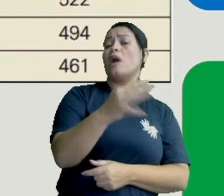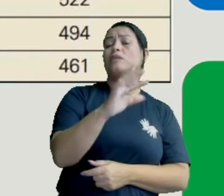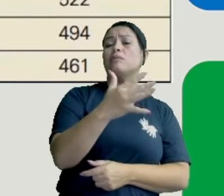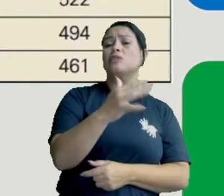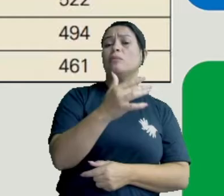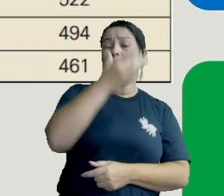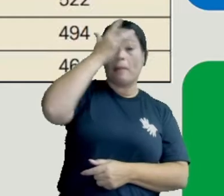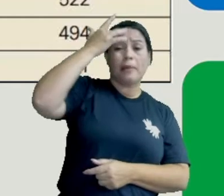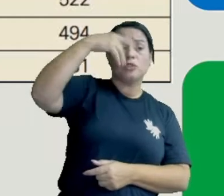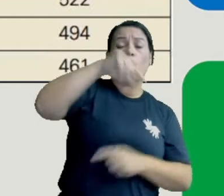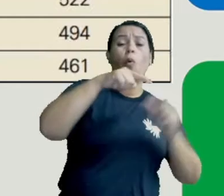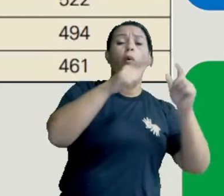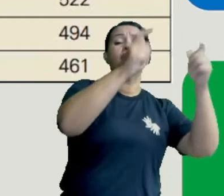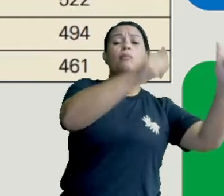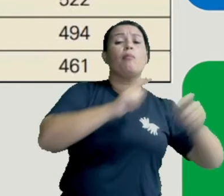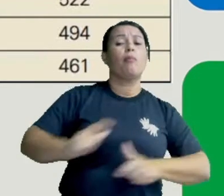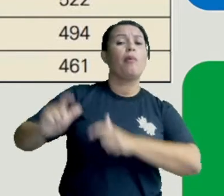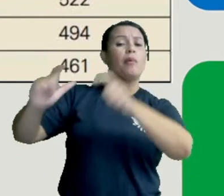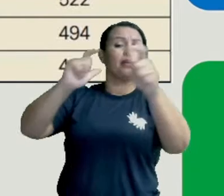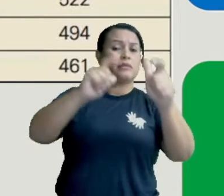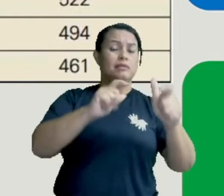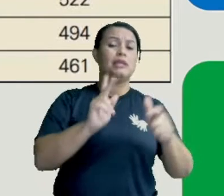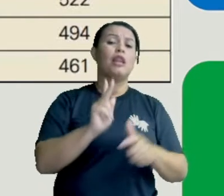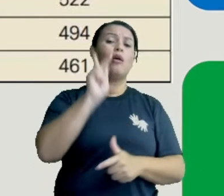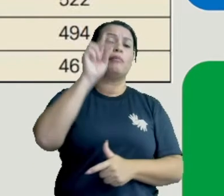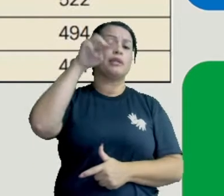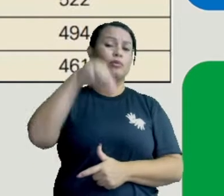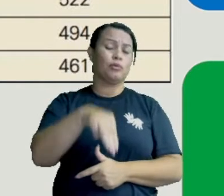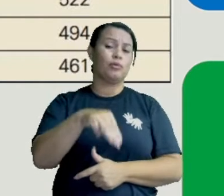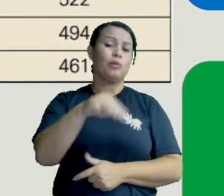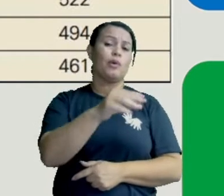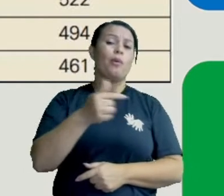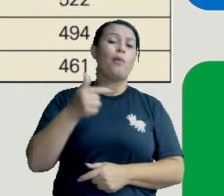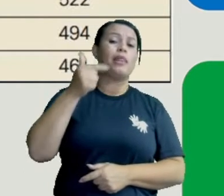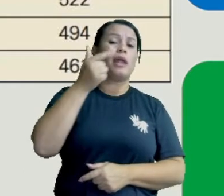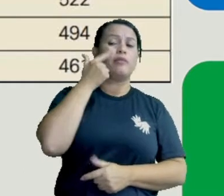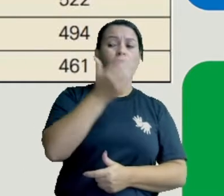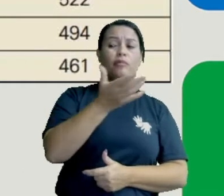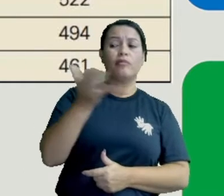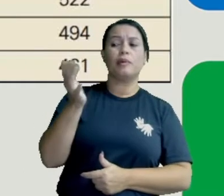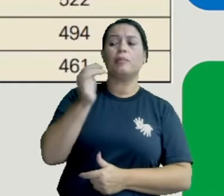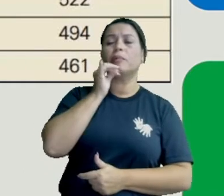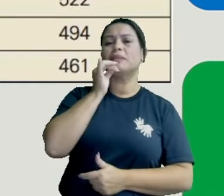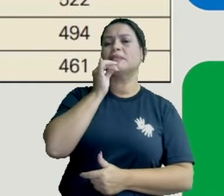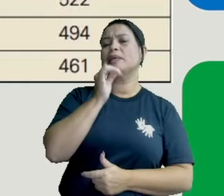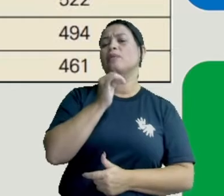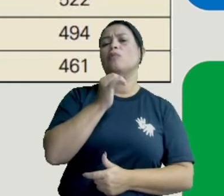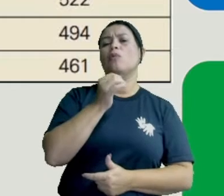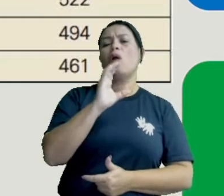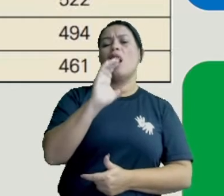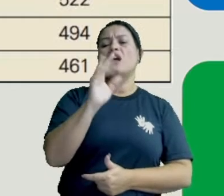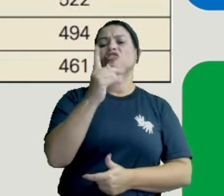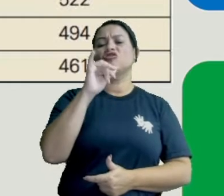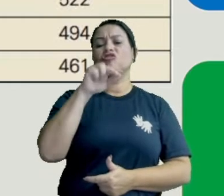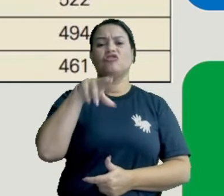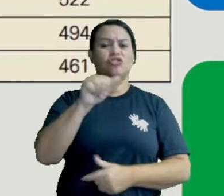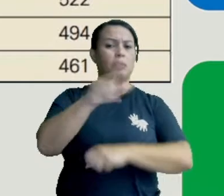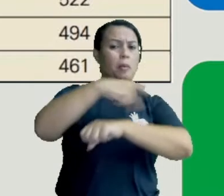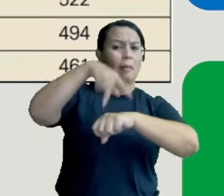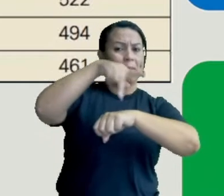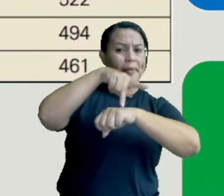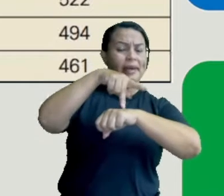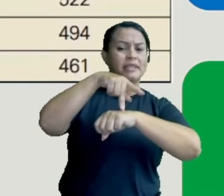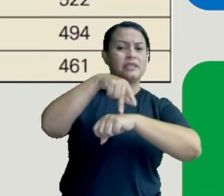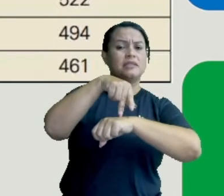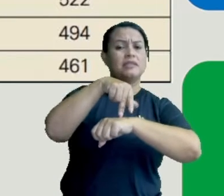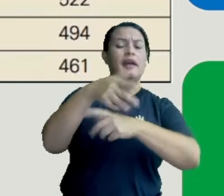quilômetro quadrado, né? E está aqui nessa lista, né, essa informação. E aí você pega, por exemplo, um país como a China, que tem uma densidade